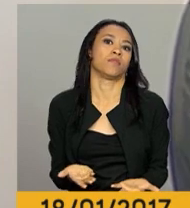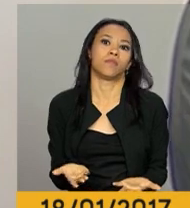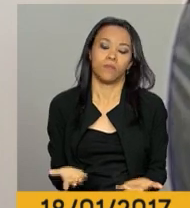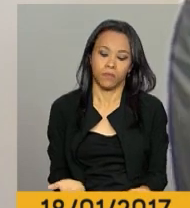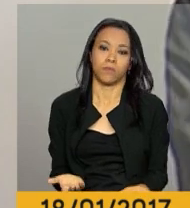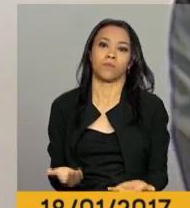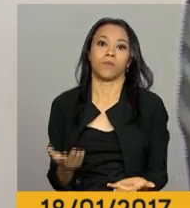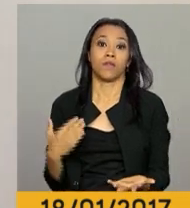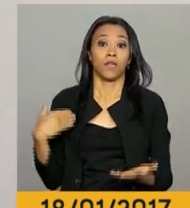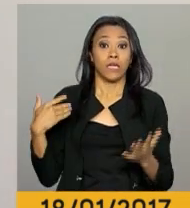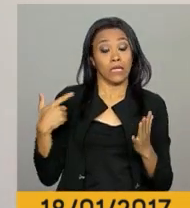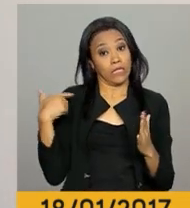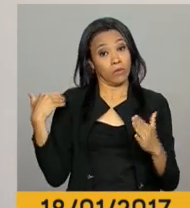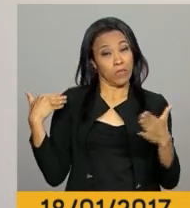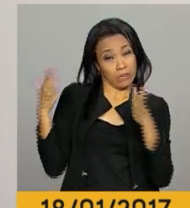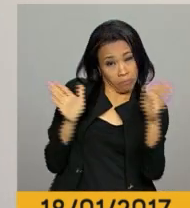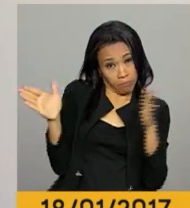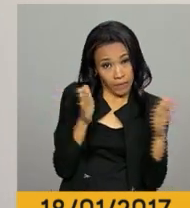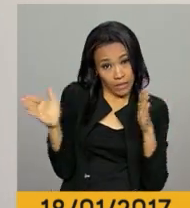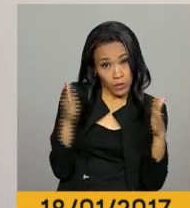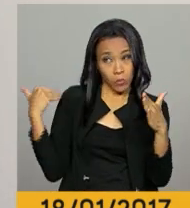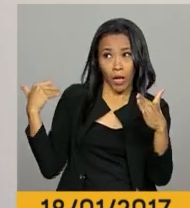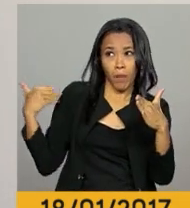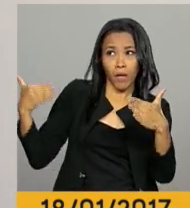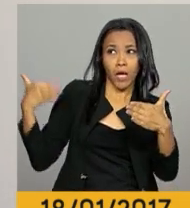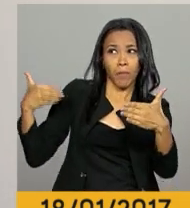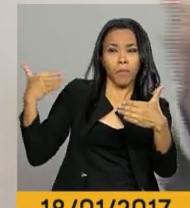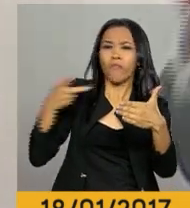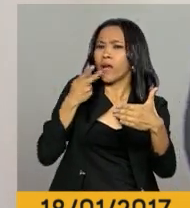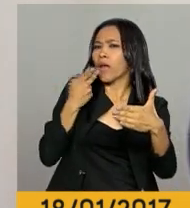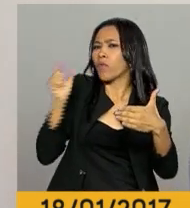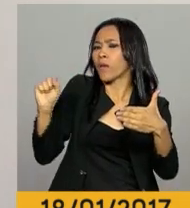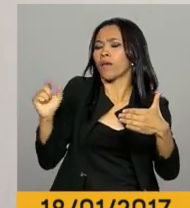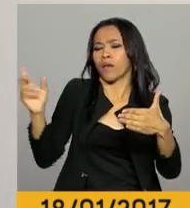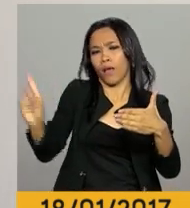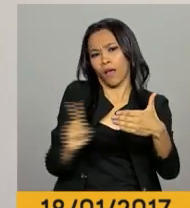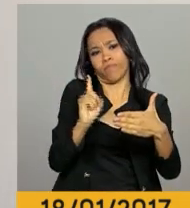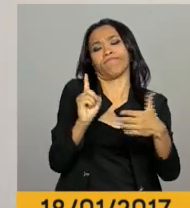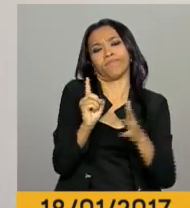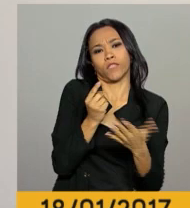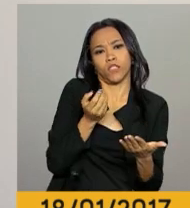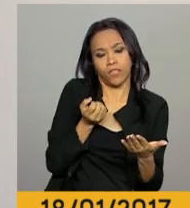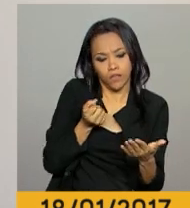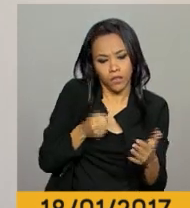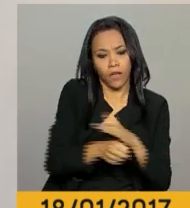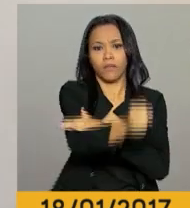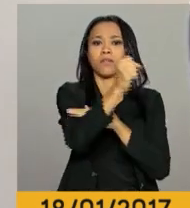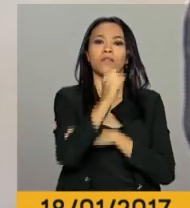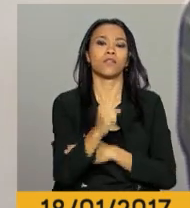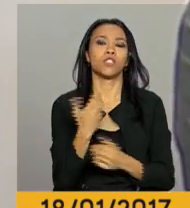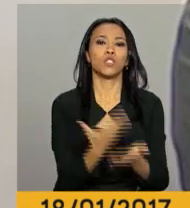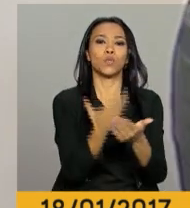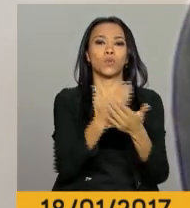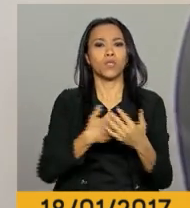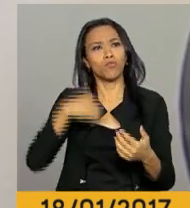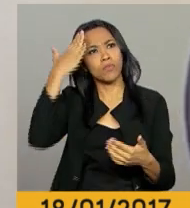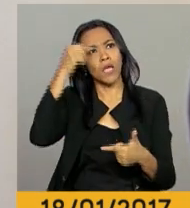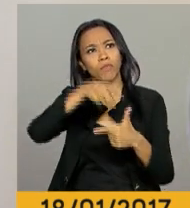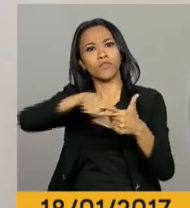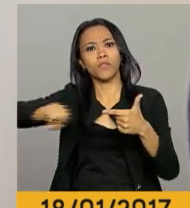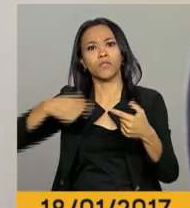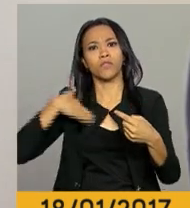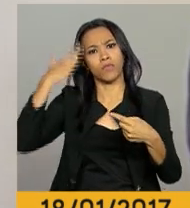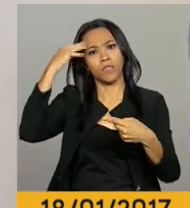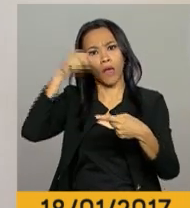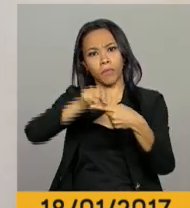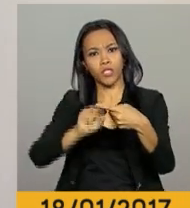embora nesse interregno nesse período o que mais falava é o seguinte o sujeito faz o ensino fundamental e não sabe dividir não sabe multiplicar